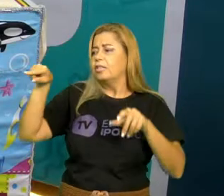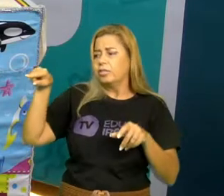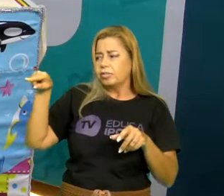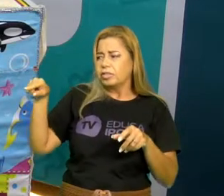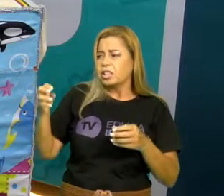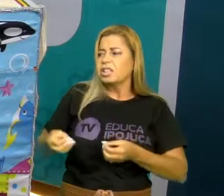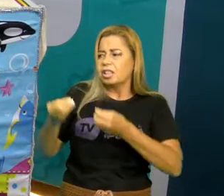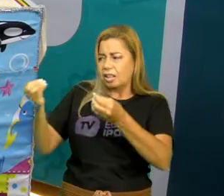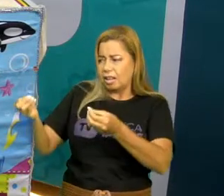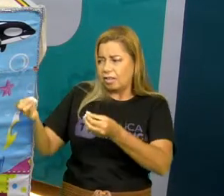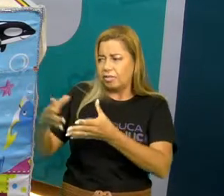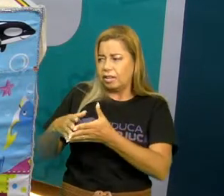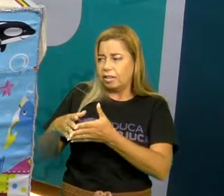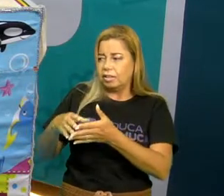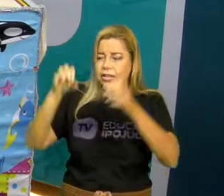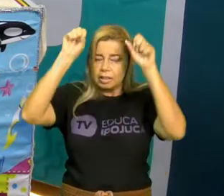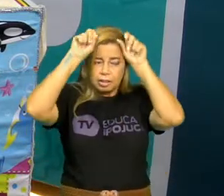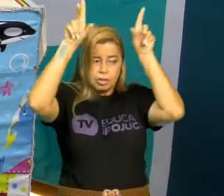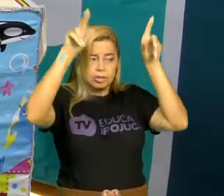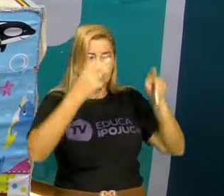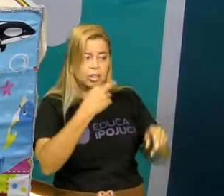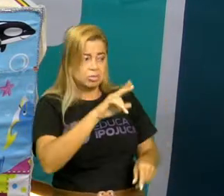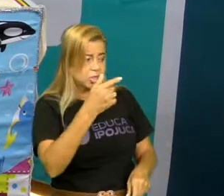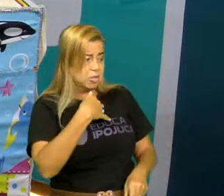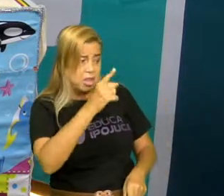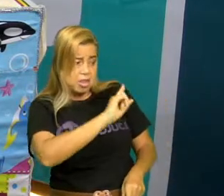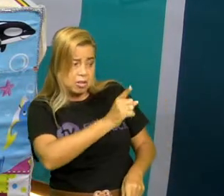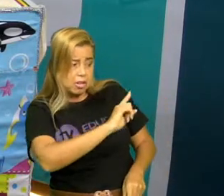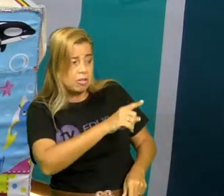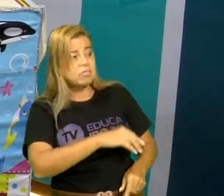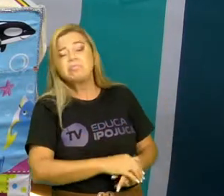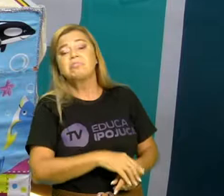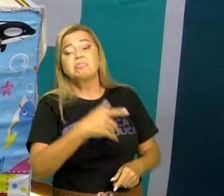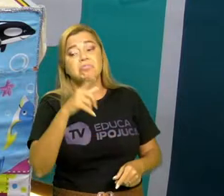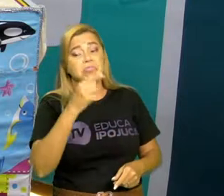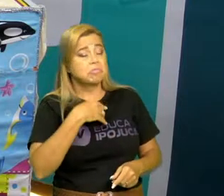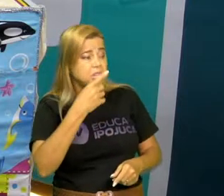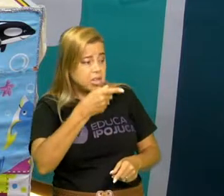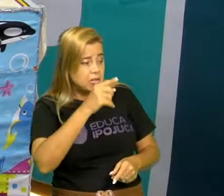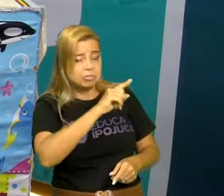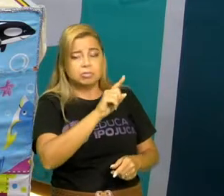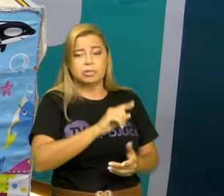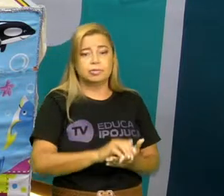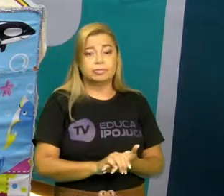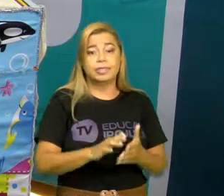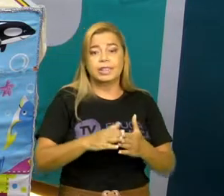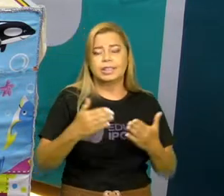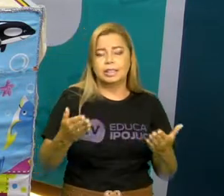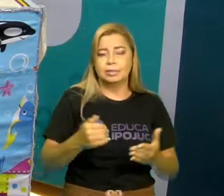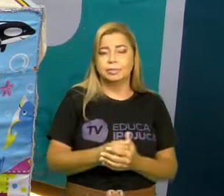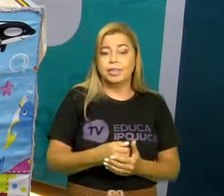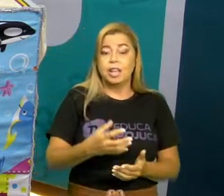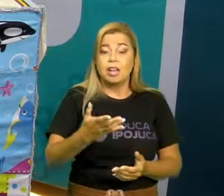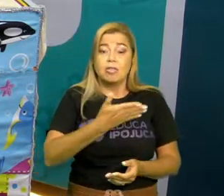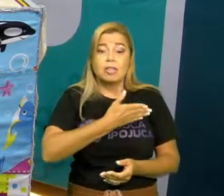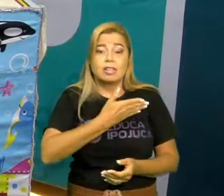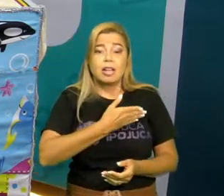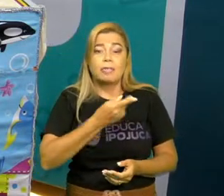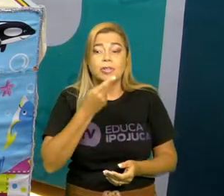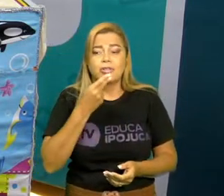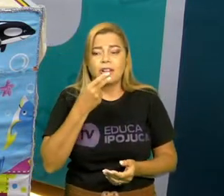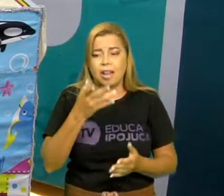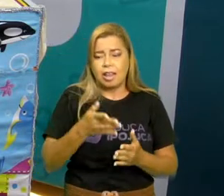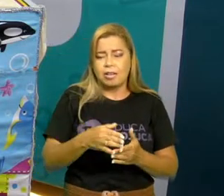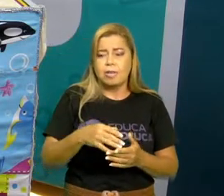eles chegaram, dona galinha, me dê um pedacinho desse bolo que tá tão cheiroso, deve tá tão